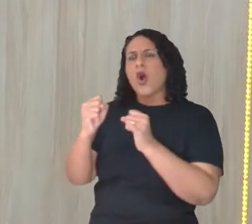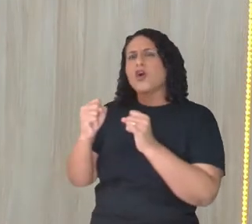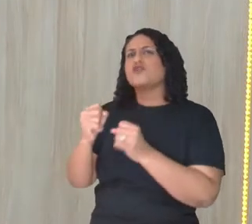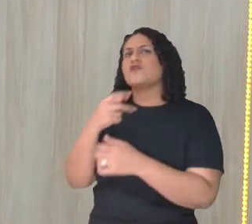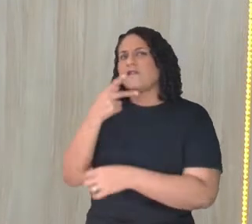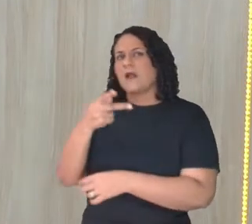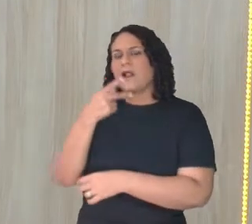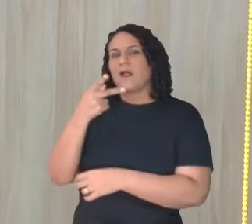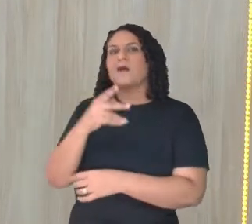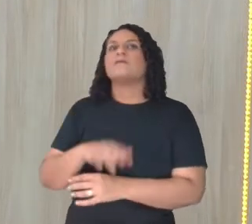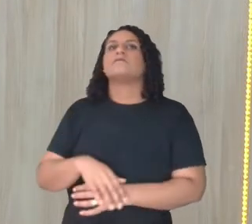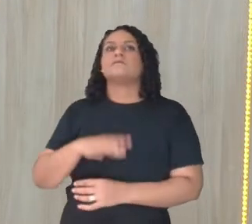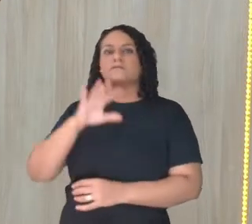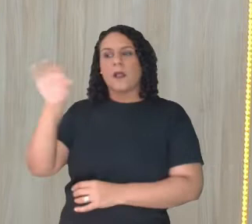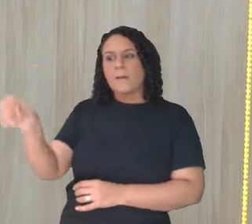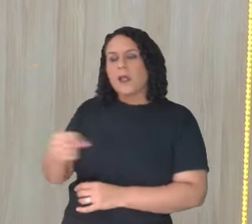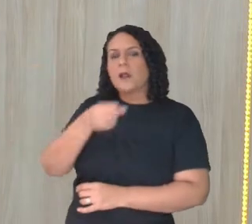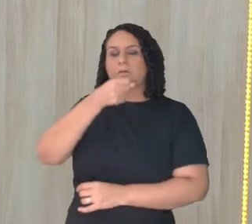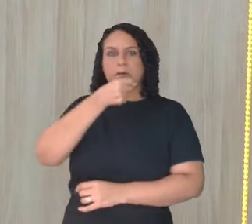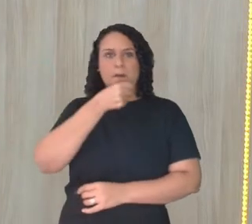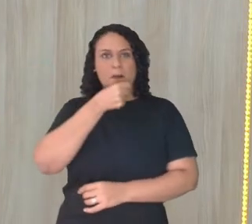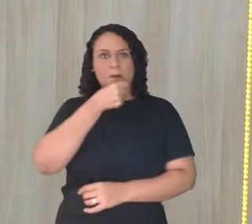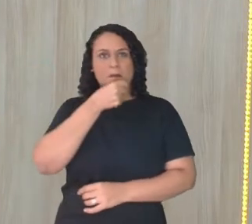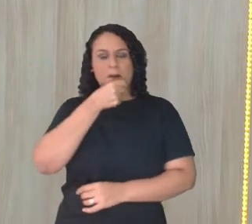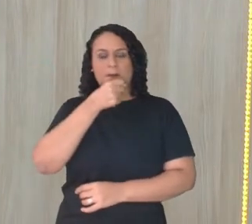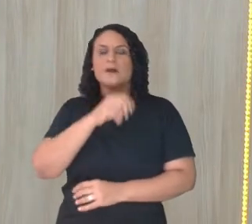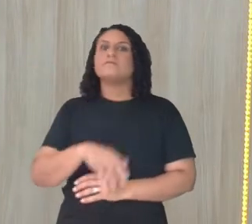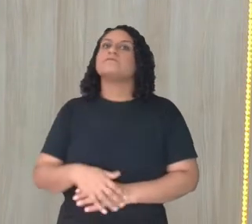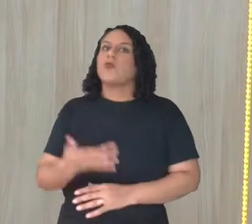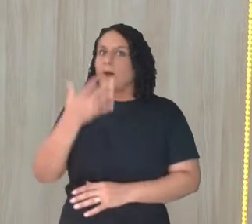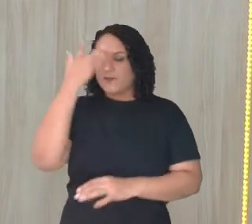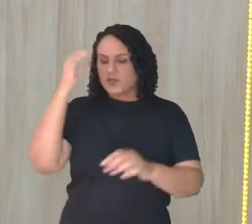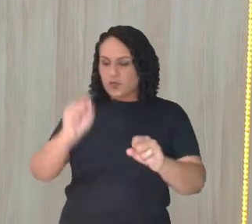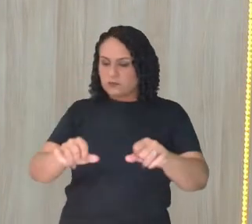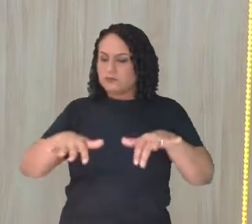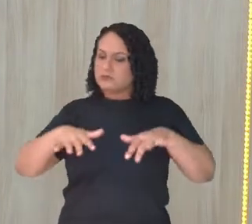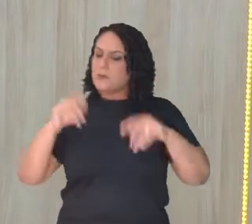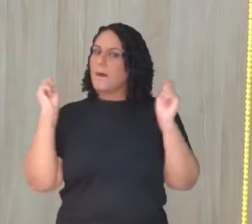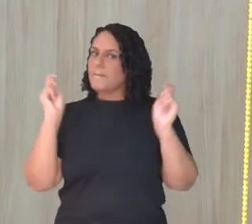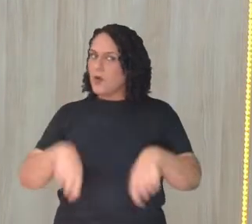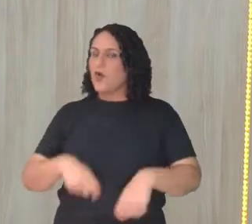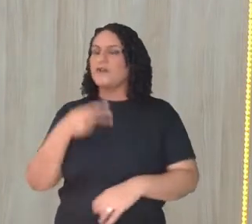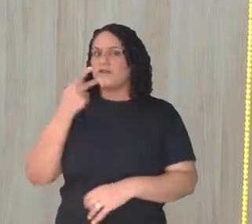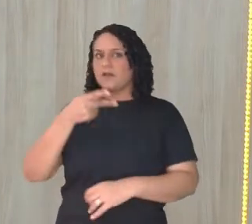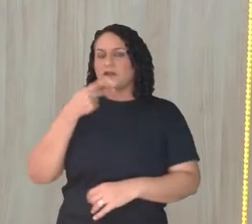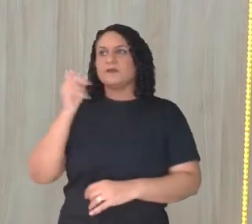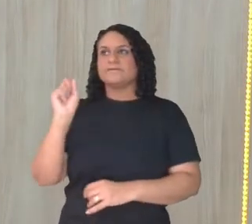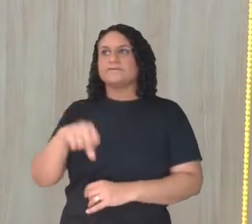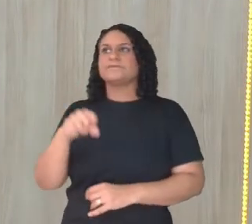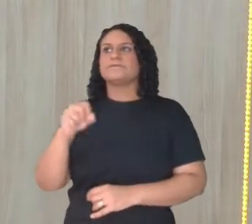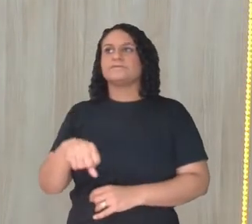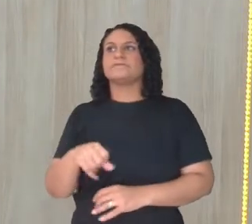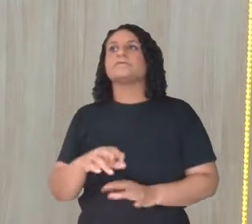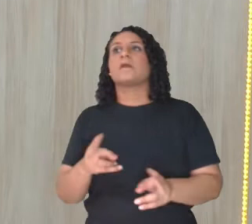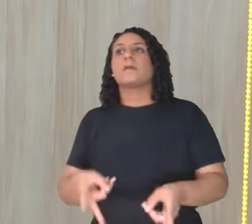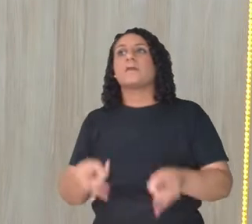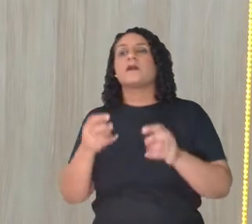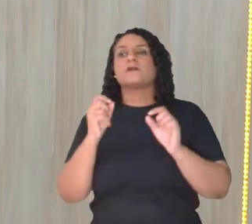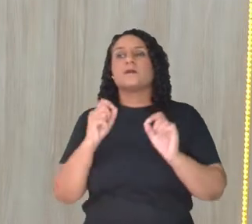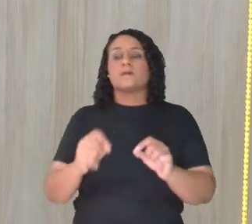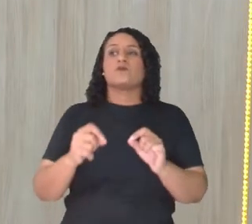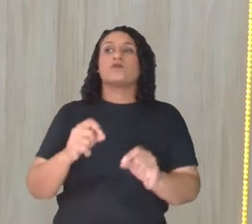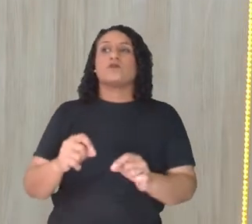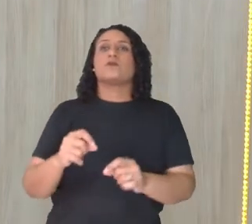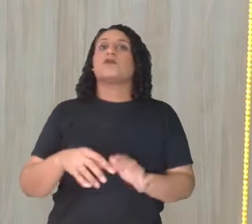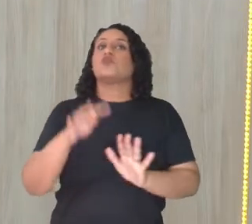E aí pega o turno de fala. Então, alguém do auditório pode pegar. Sempre perceba que tem aqui